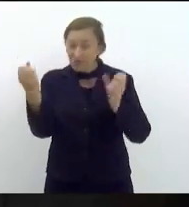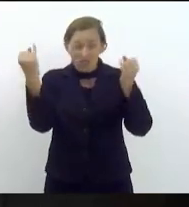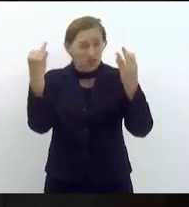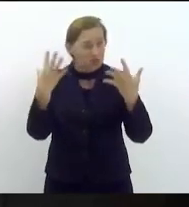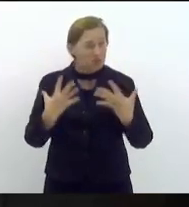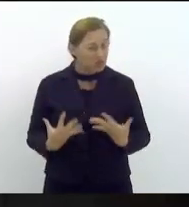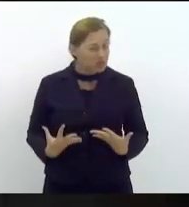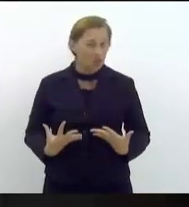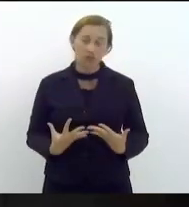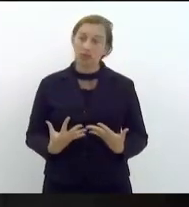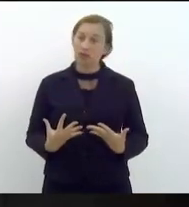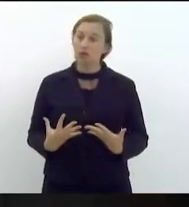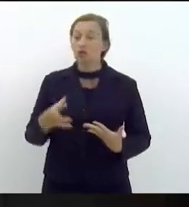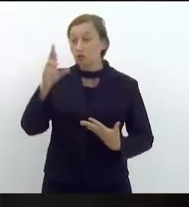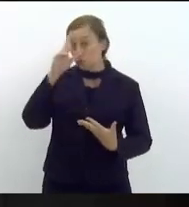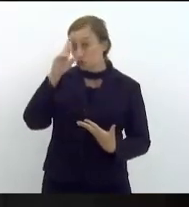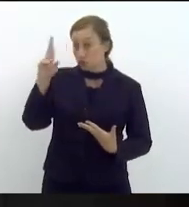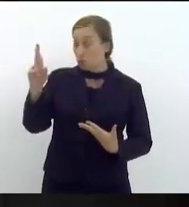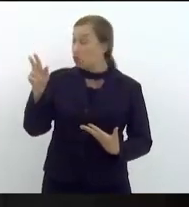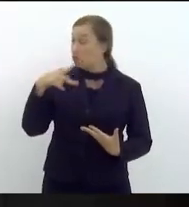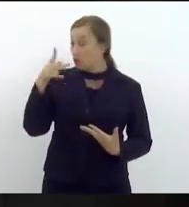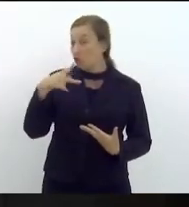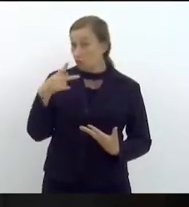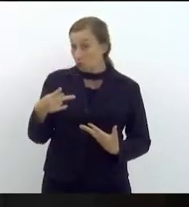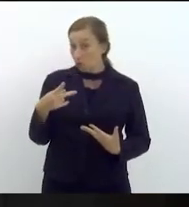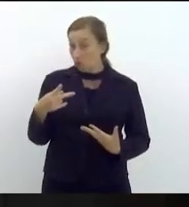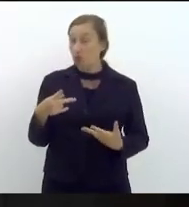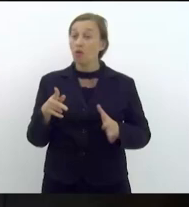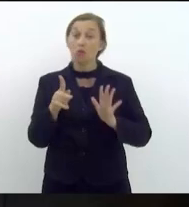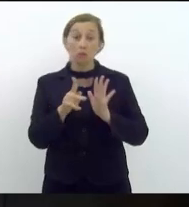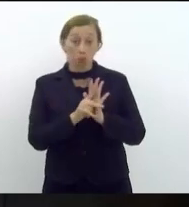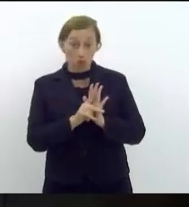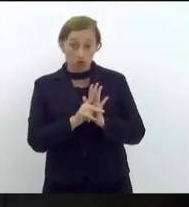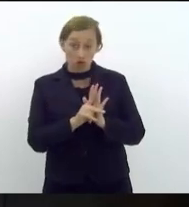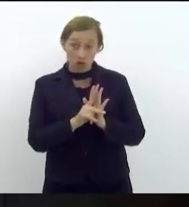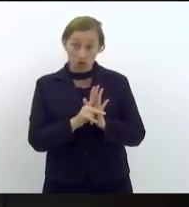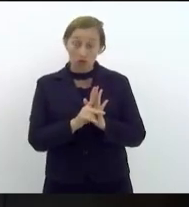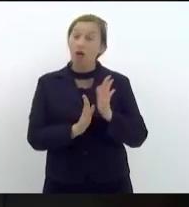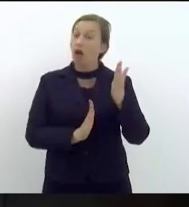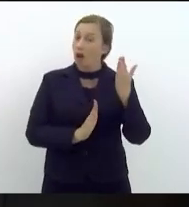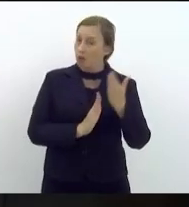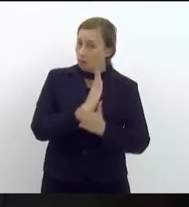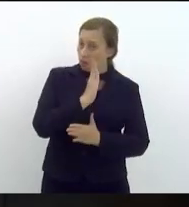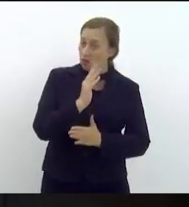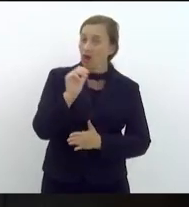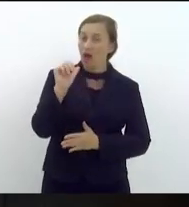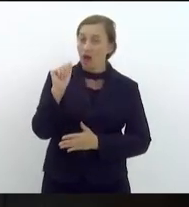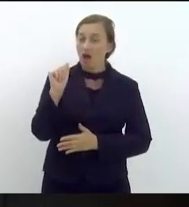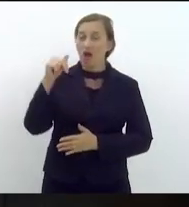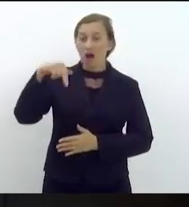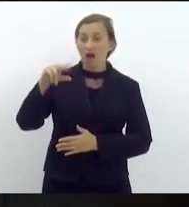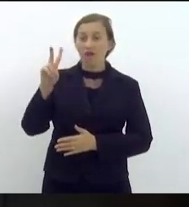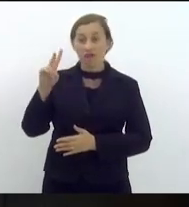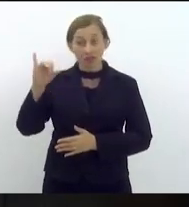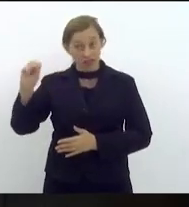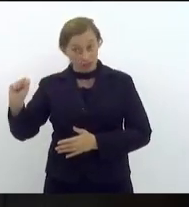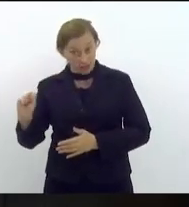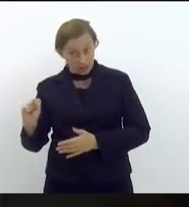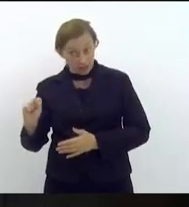claro que vossa excelência acabou de dizer se trata de projetos aprovados pela Anvisa